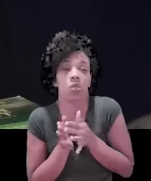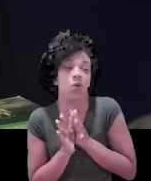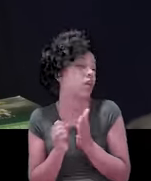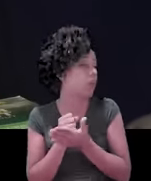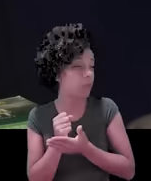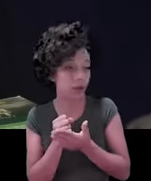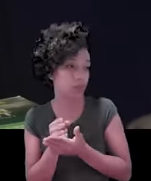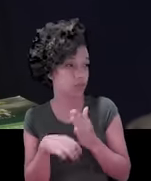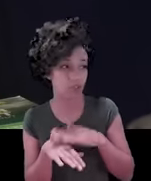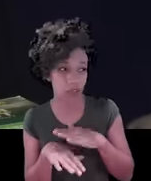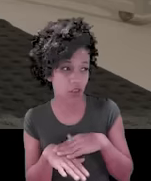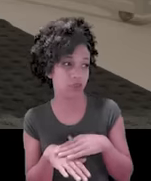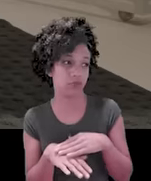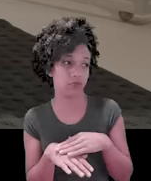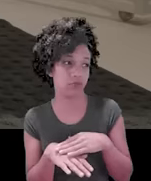básico